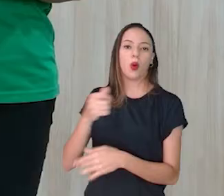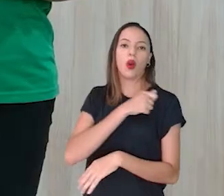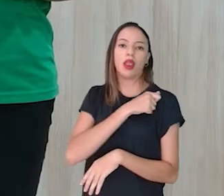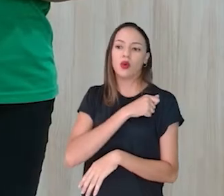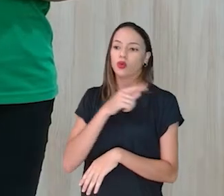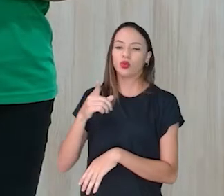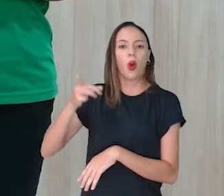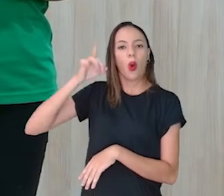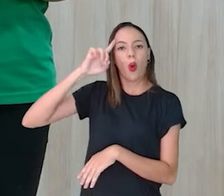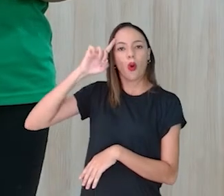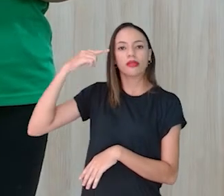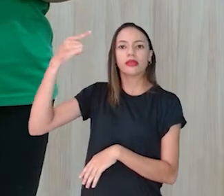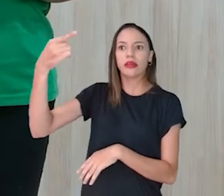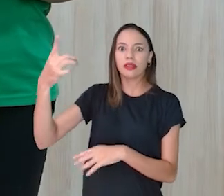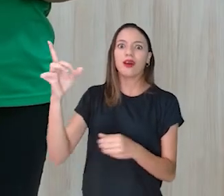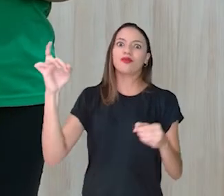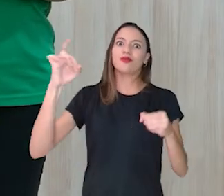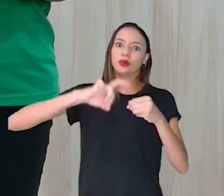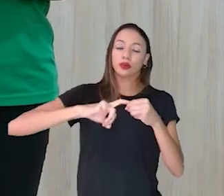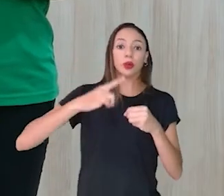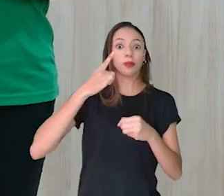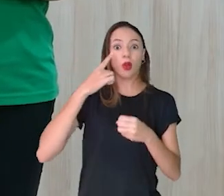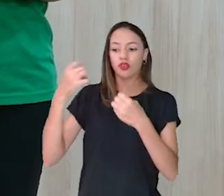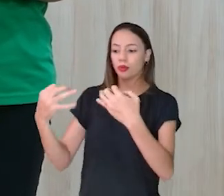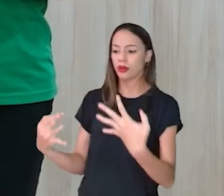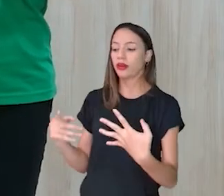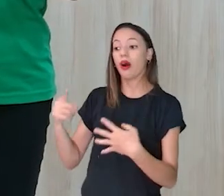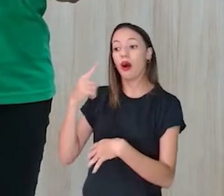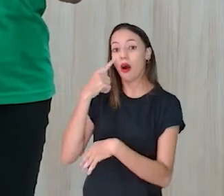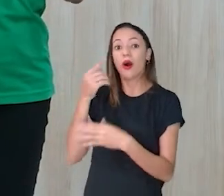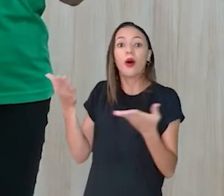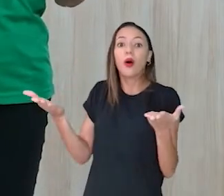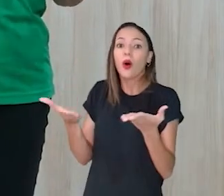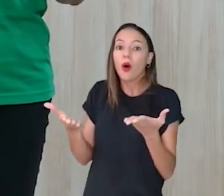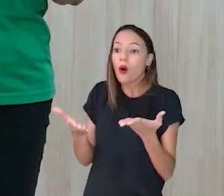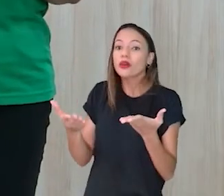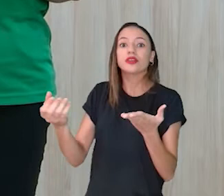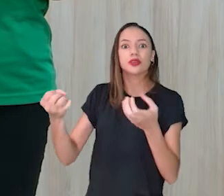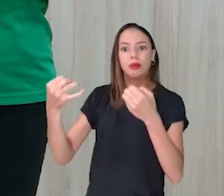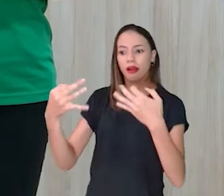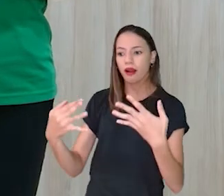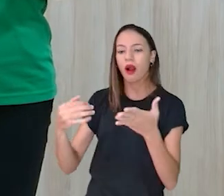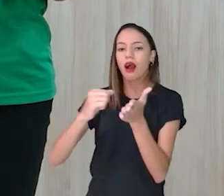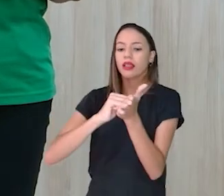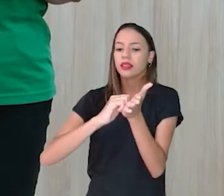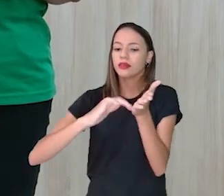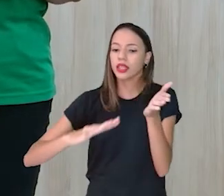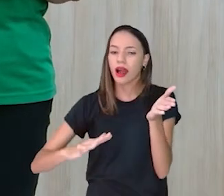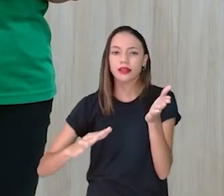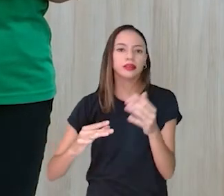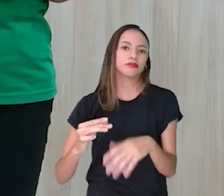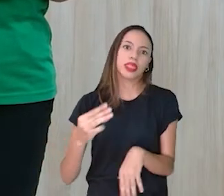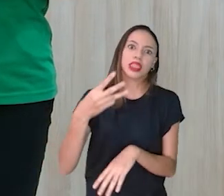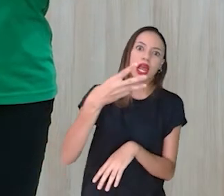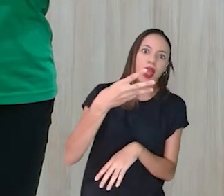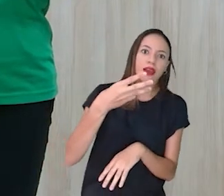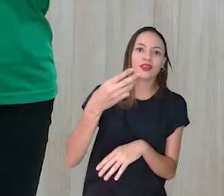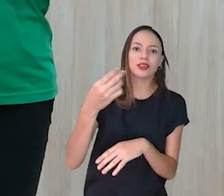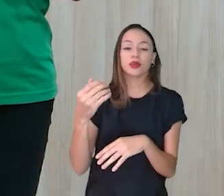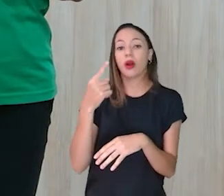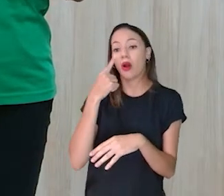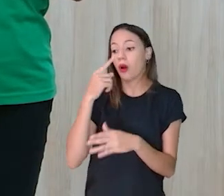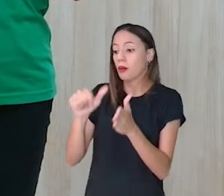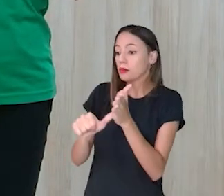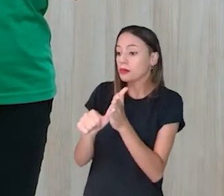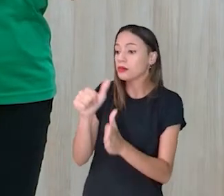rotina. Vamos fazer, olha, hoje nós vamos fazer algumas atividades ou 3 atividades. Primeiro a